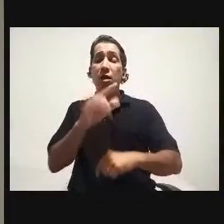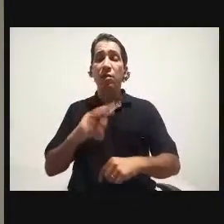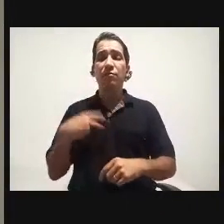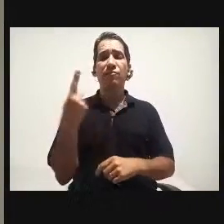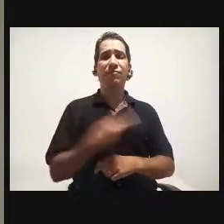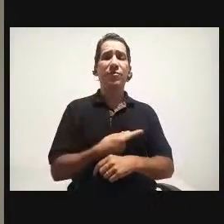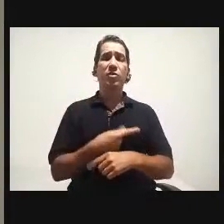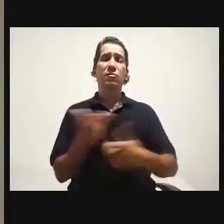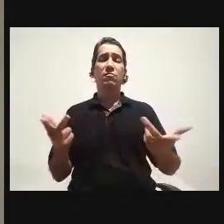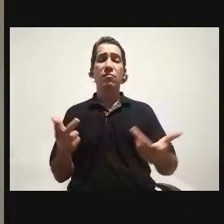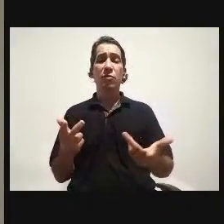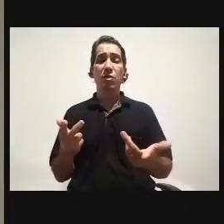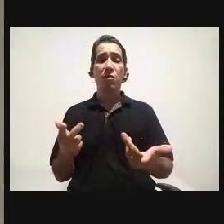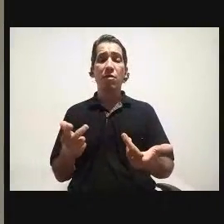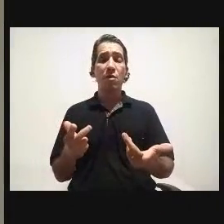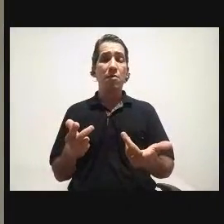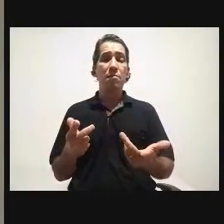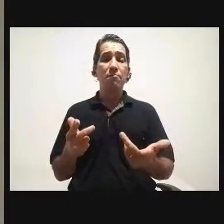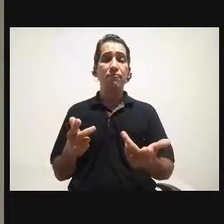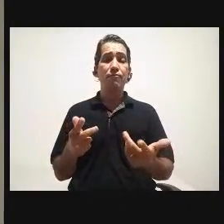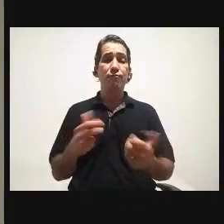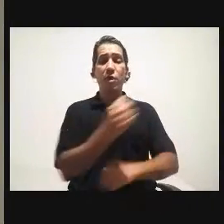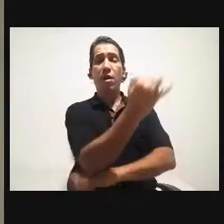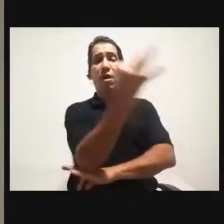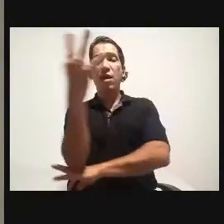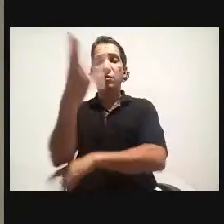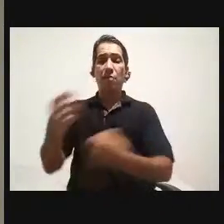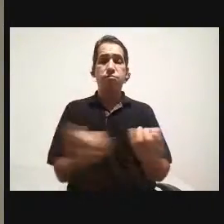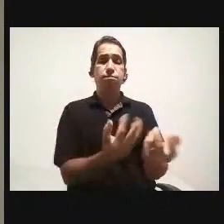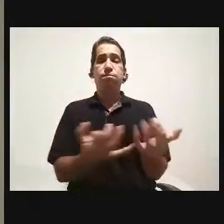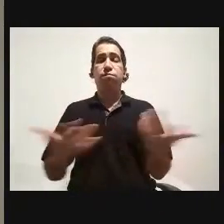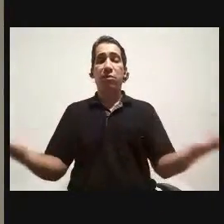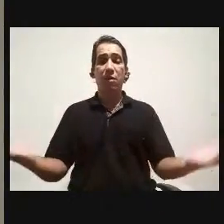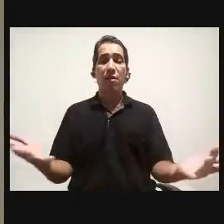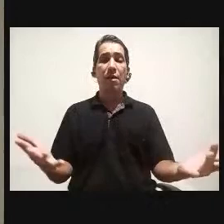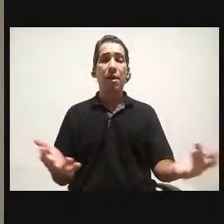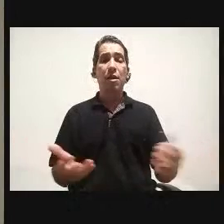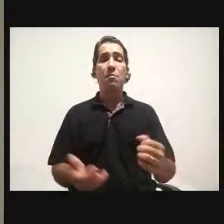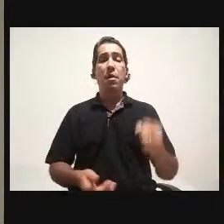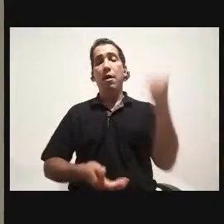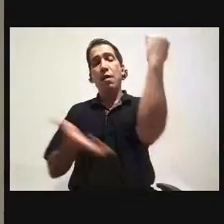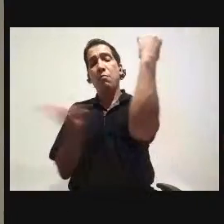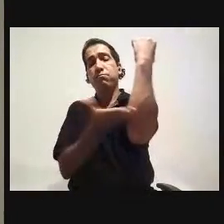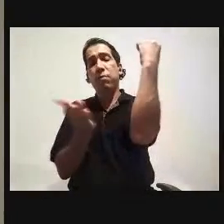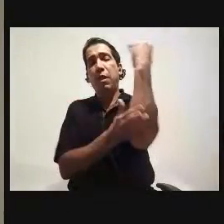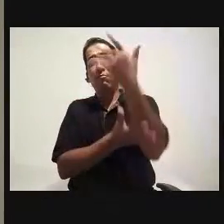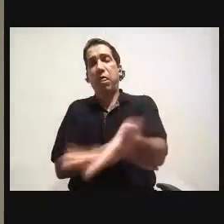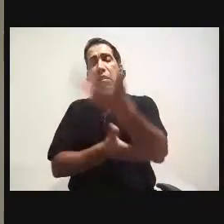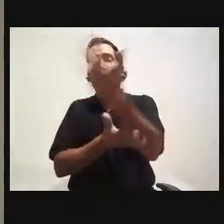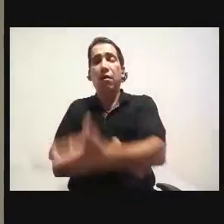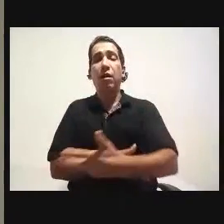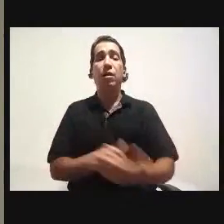dar uma garantia para nossas futuras gerações.